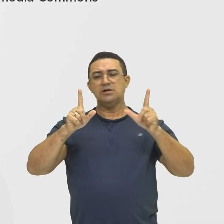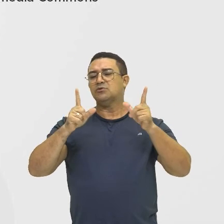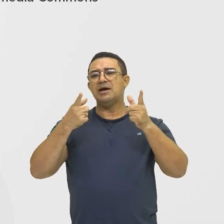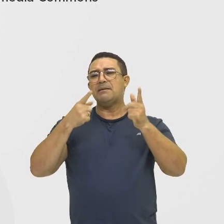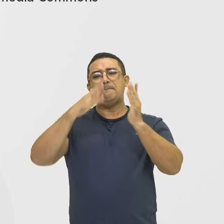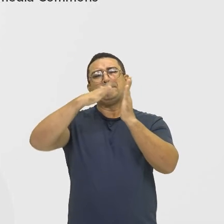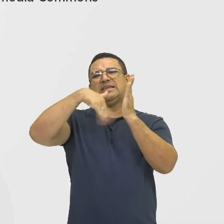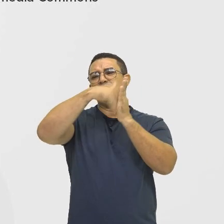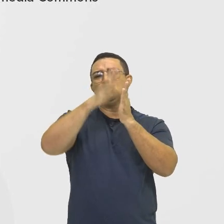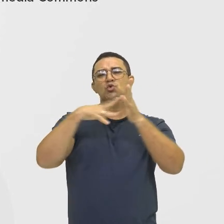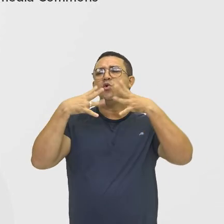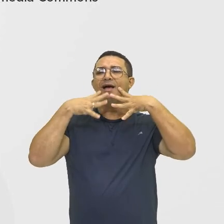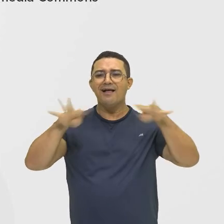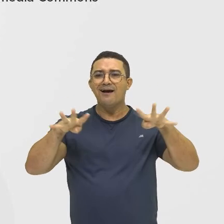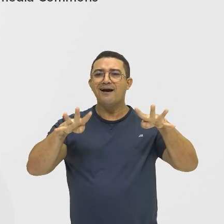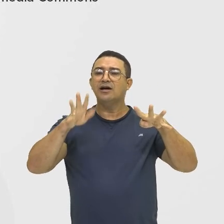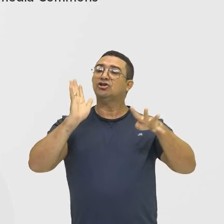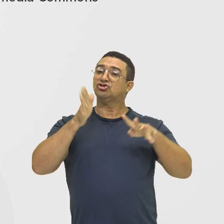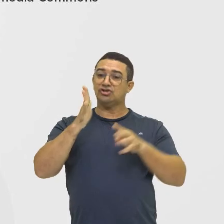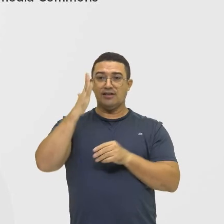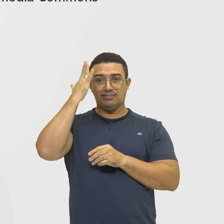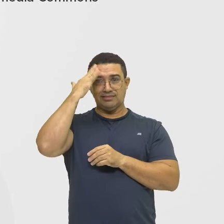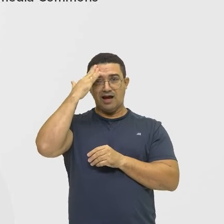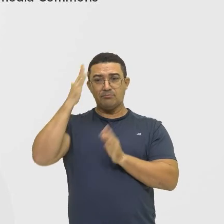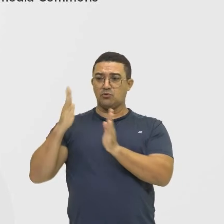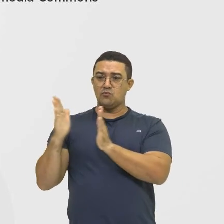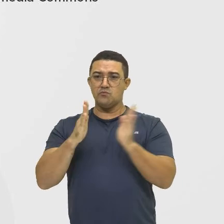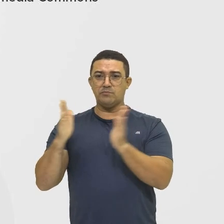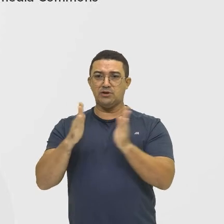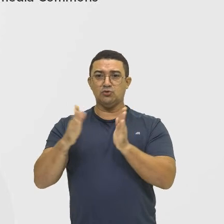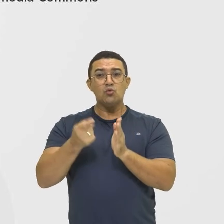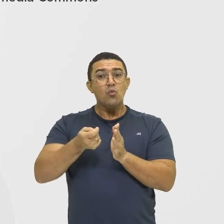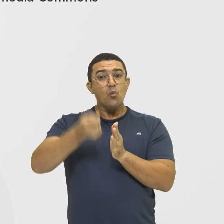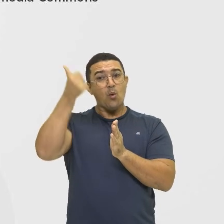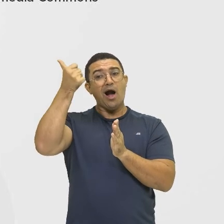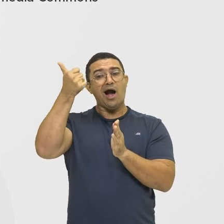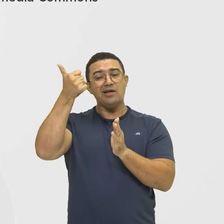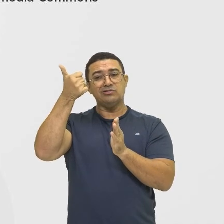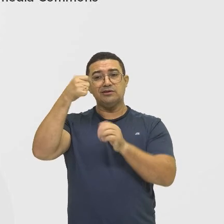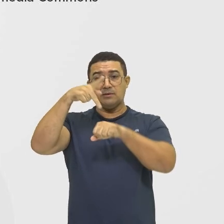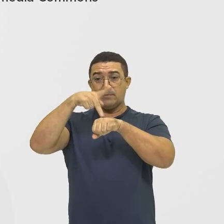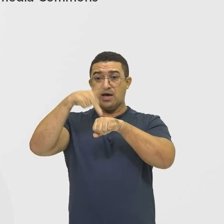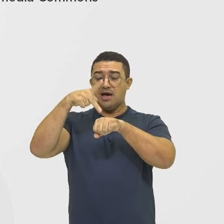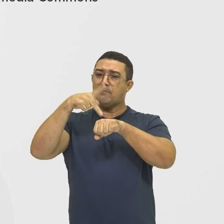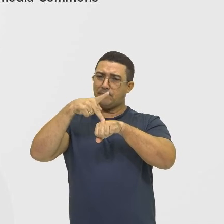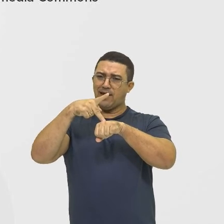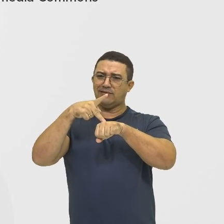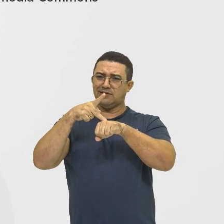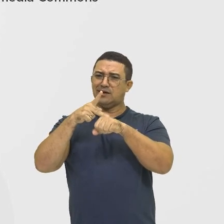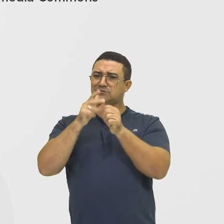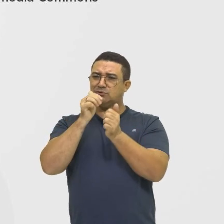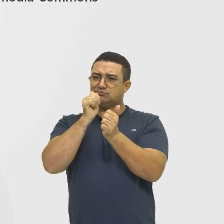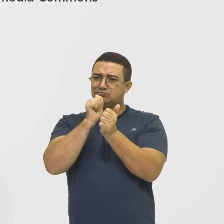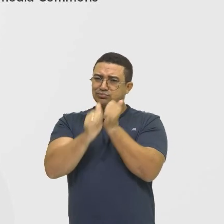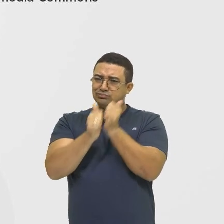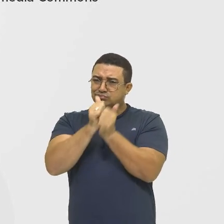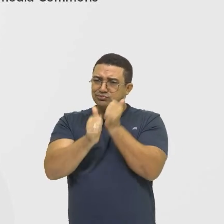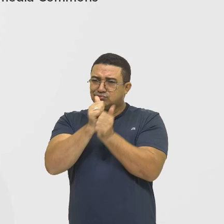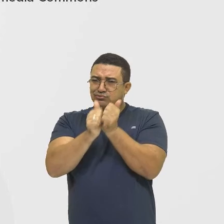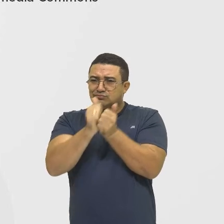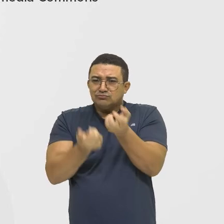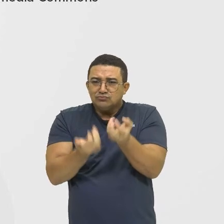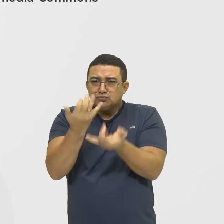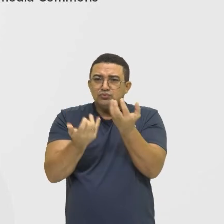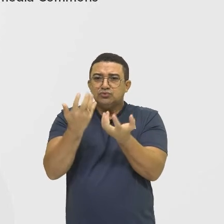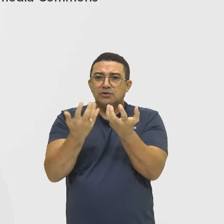naturalistas. Então, eles estão num período já quase chegando no Neolítico. Como nós podemos chamar esse povo de primitivo? Né? Nós